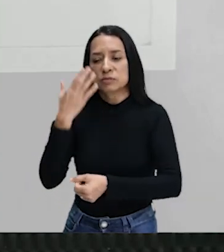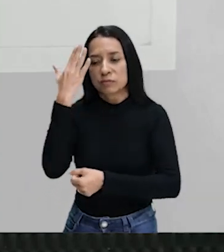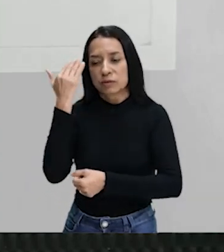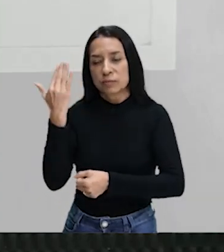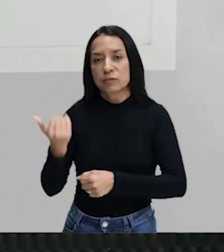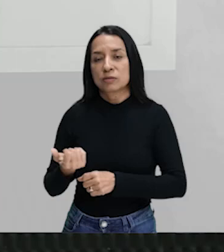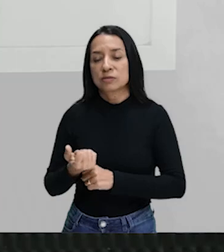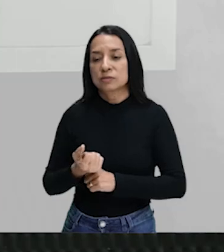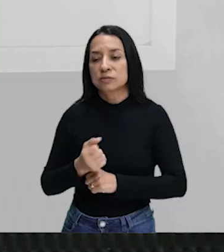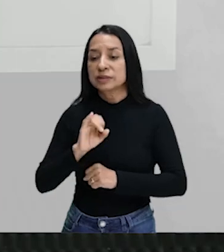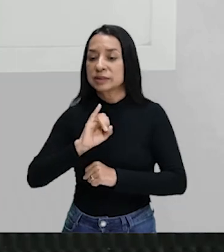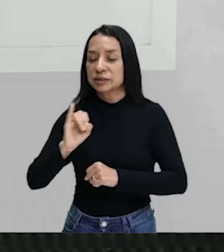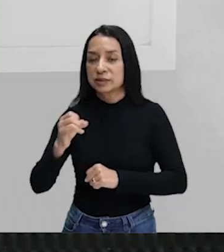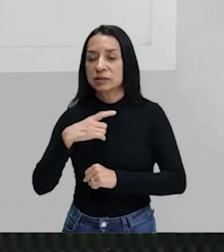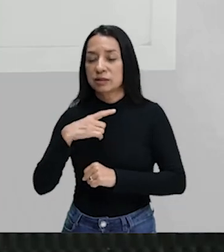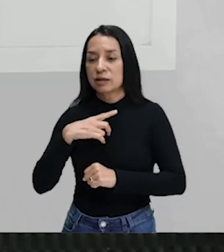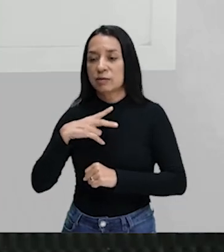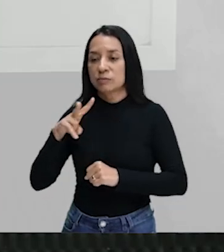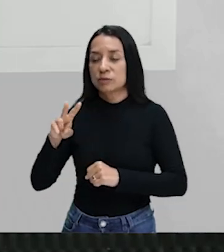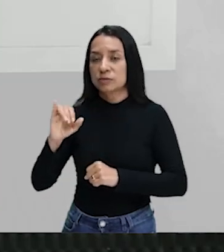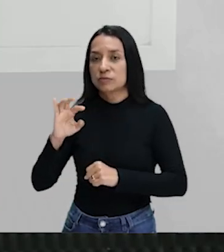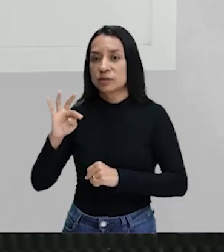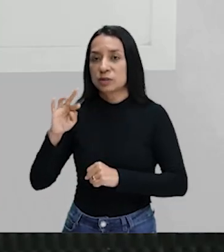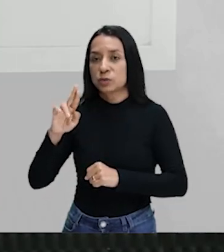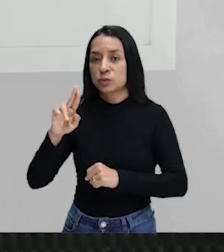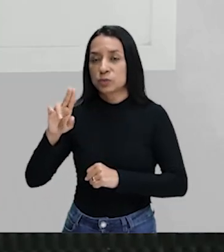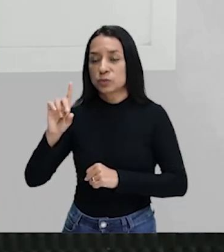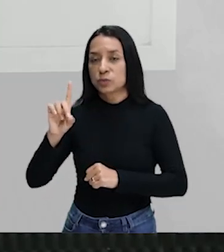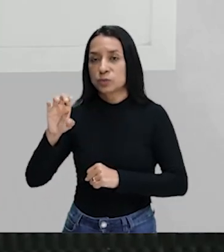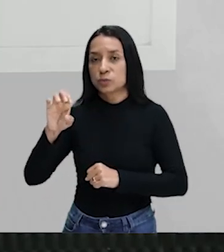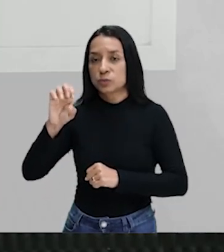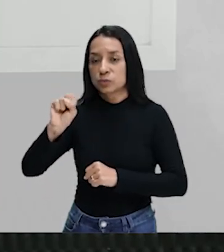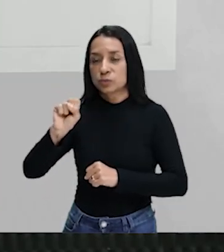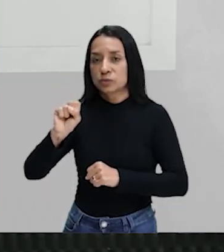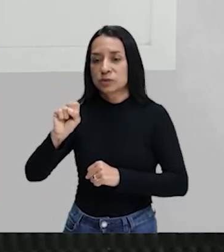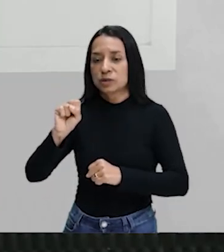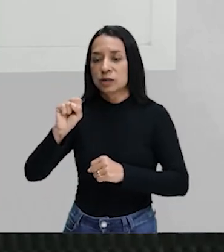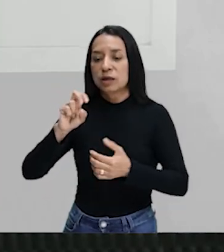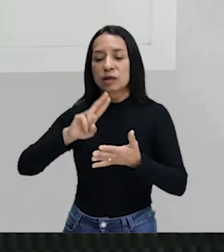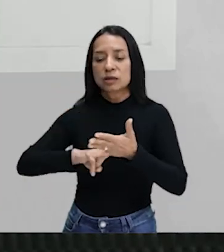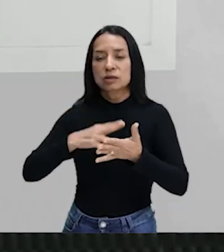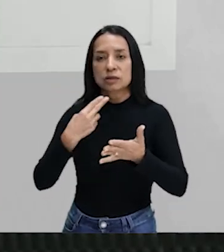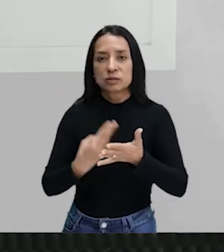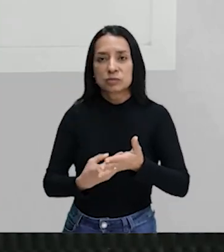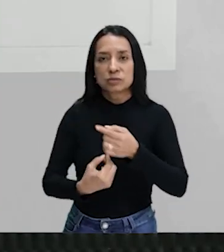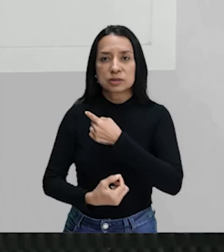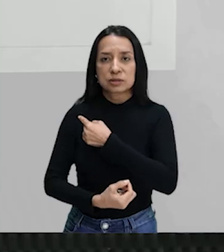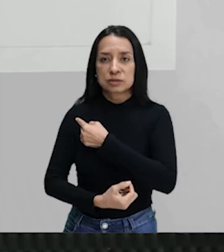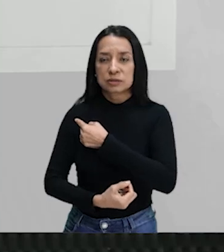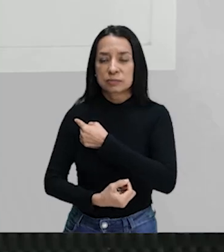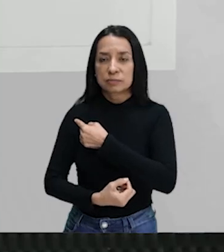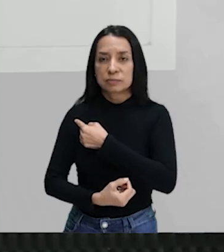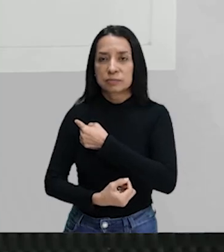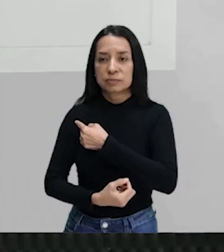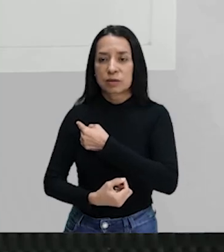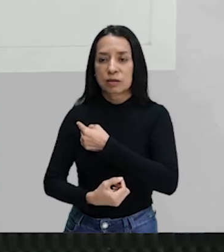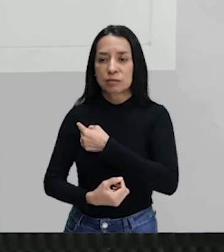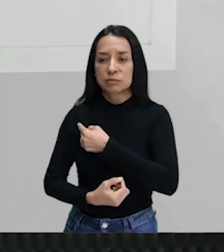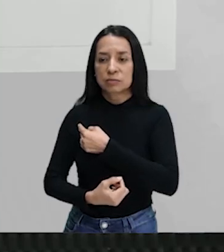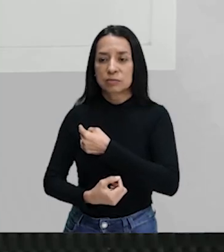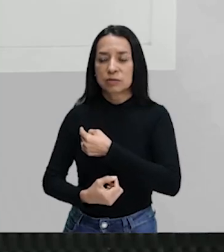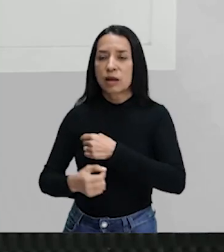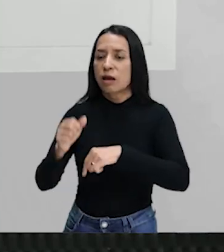tá? Se nós temos as virtudes traduzidas a grosso modo, mais uma vez, olha, é uma tradução um tanto quanto pobre,